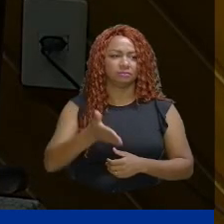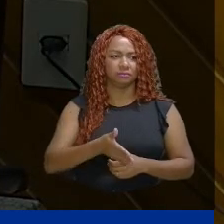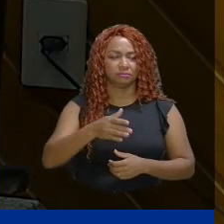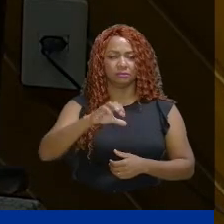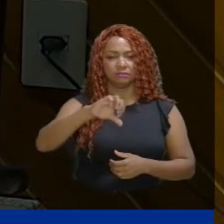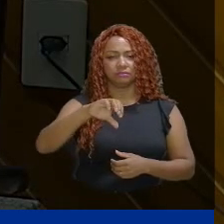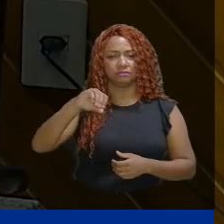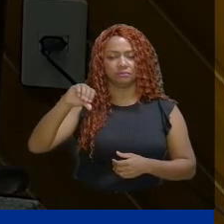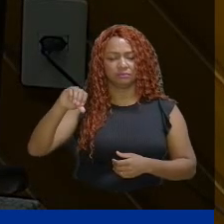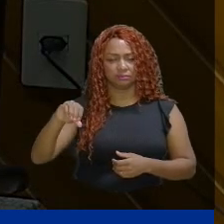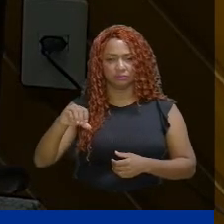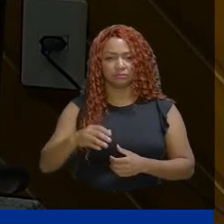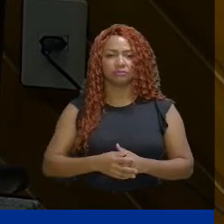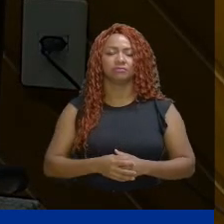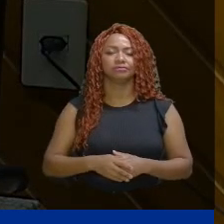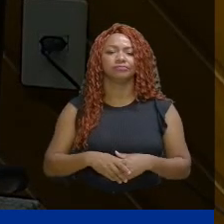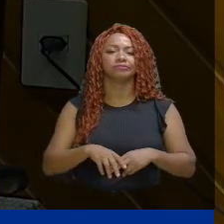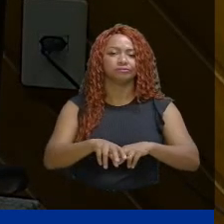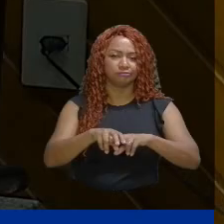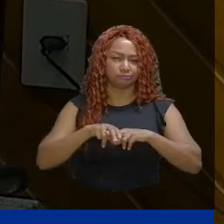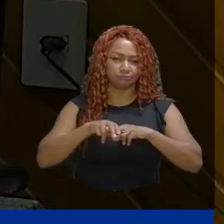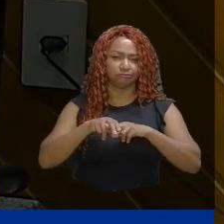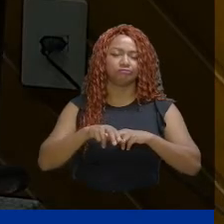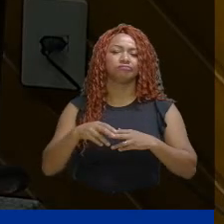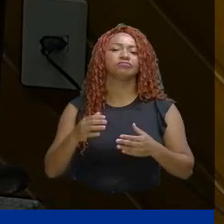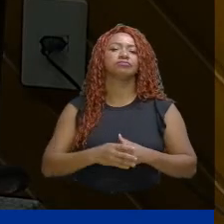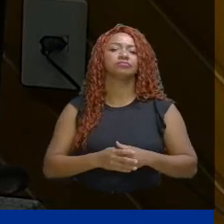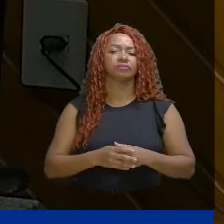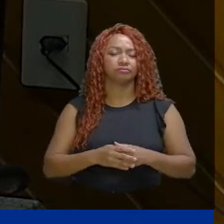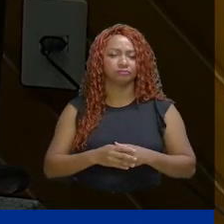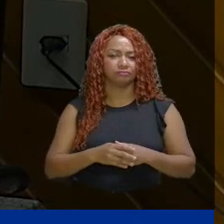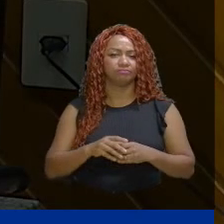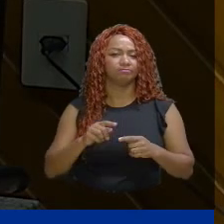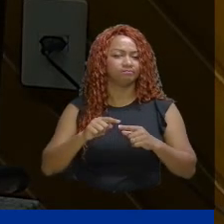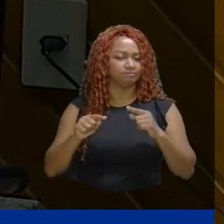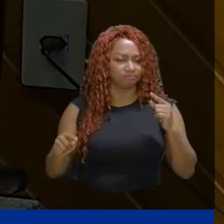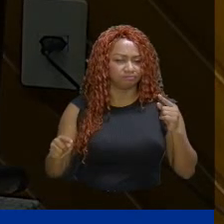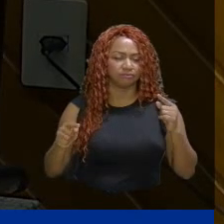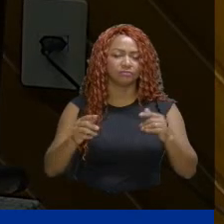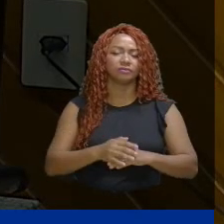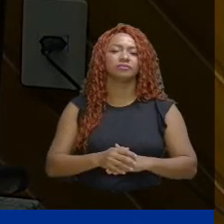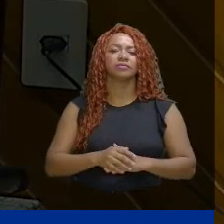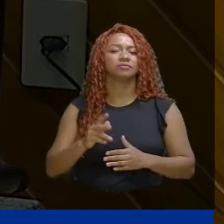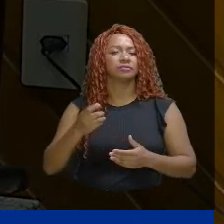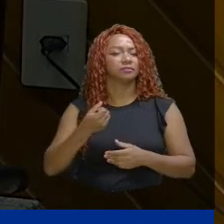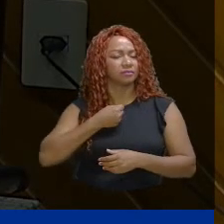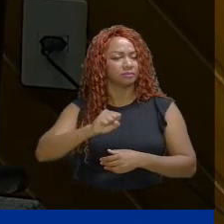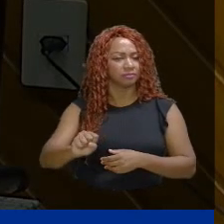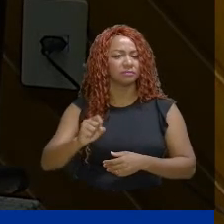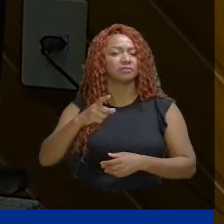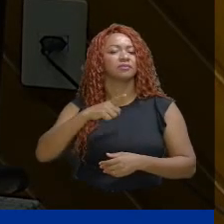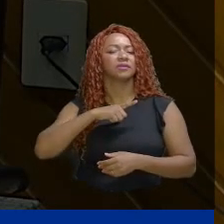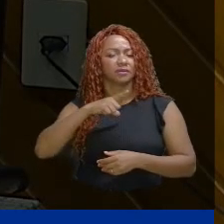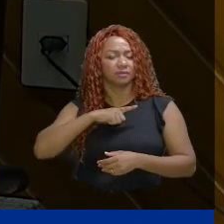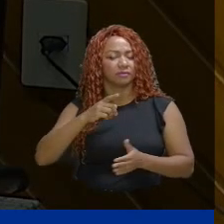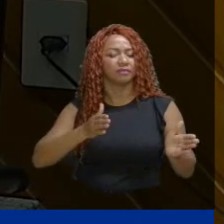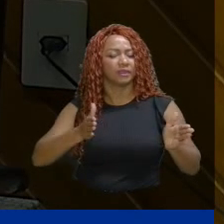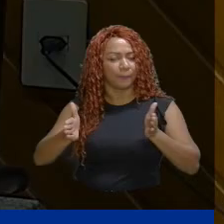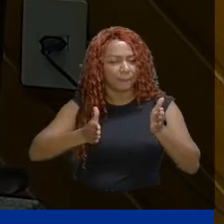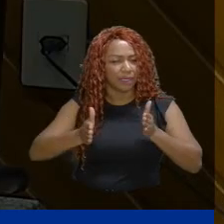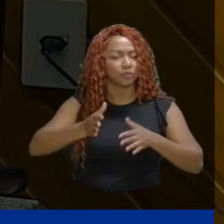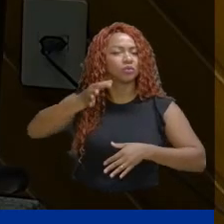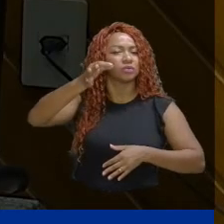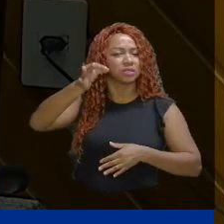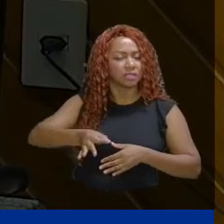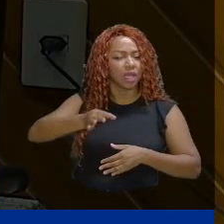127/900. Portanto, o acordo impugnado, ao não verificar se a defesa realmente teve tempo hábil para contrapor